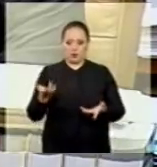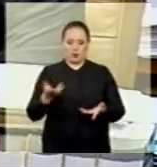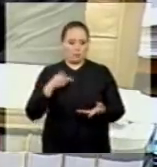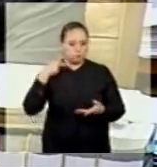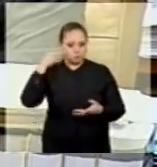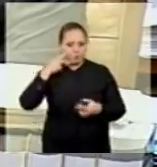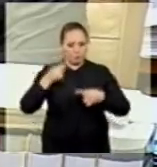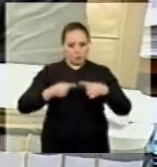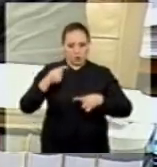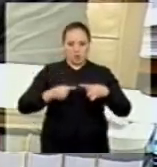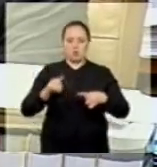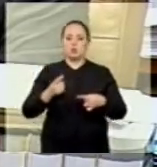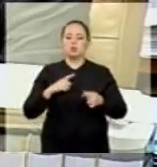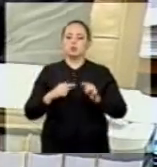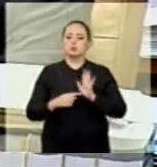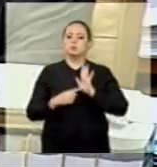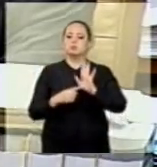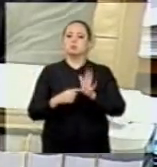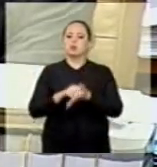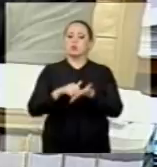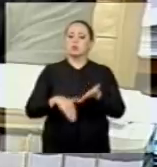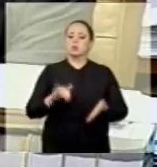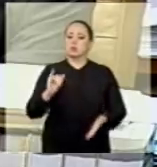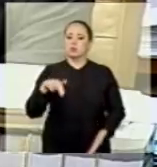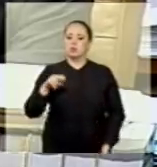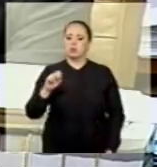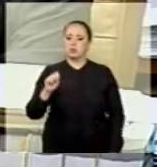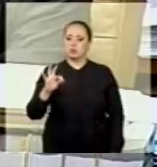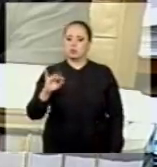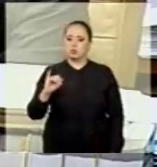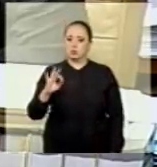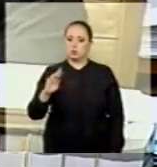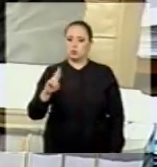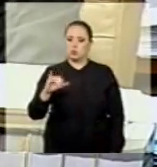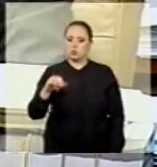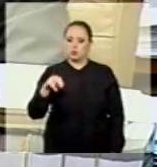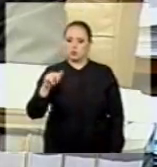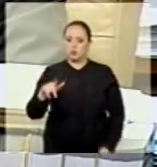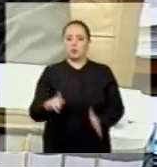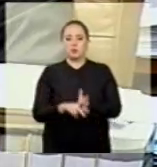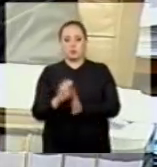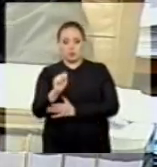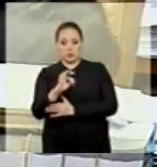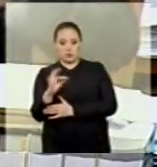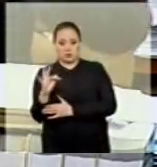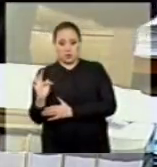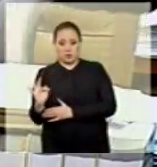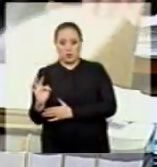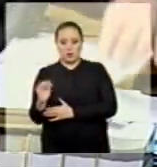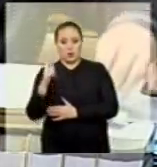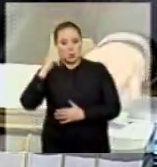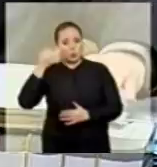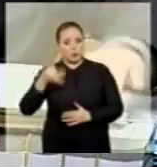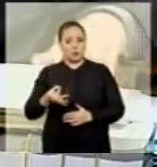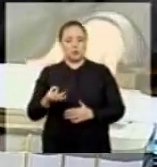que se projeta a atividade institucional do Supremo Tribunal Federal, compreendida a expressão dimensão